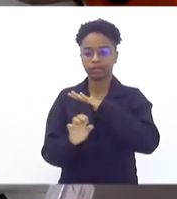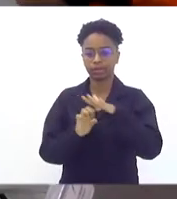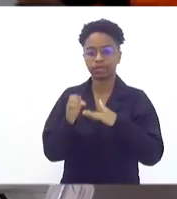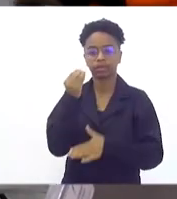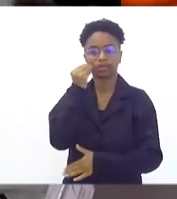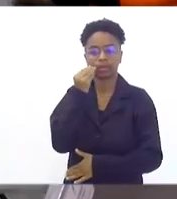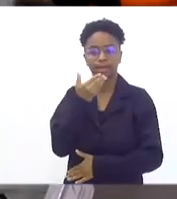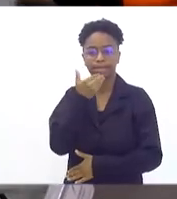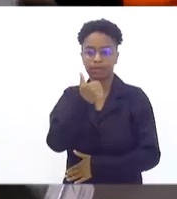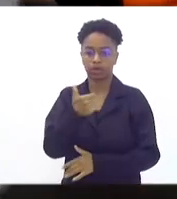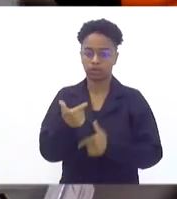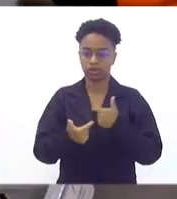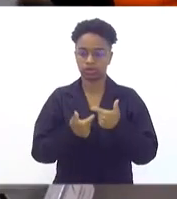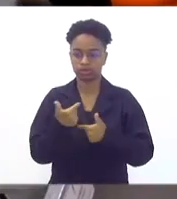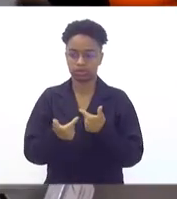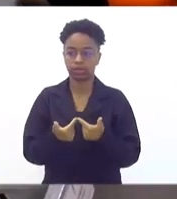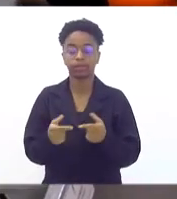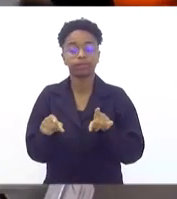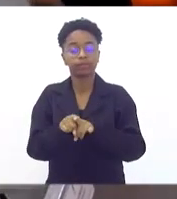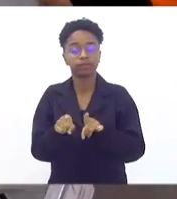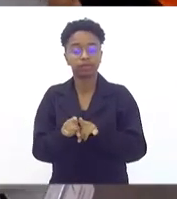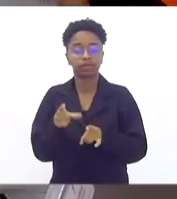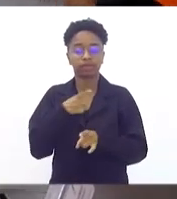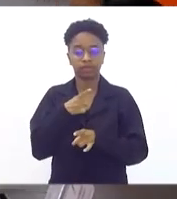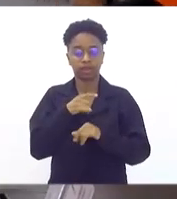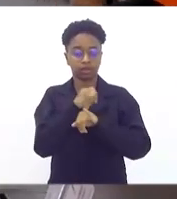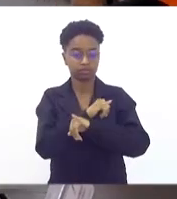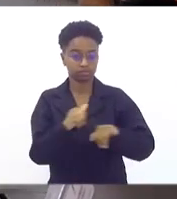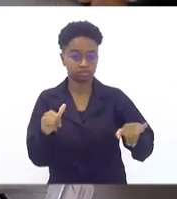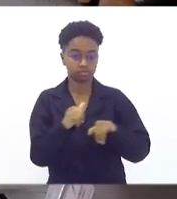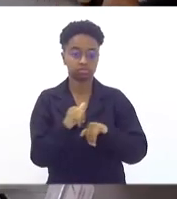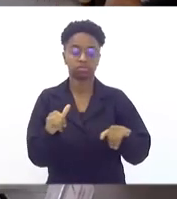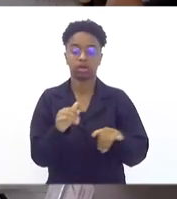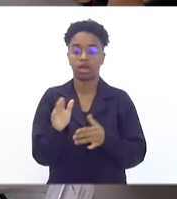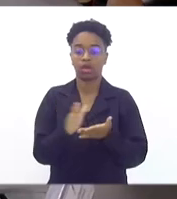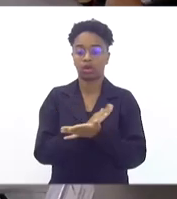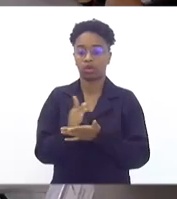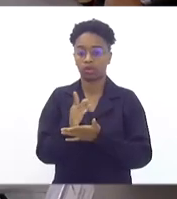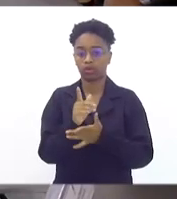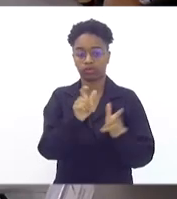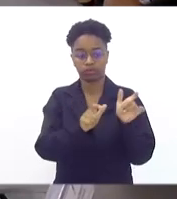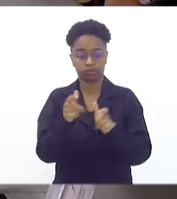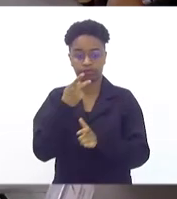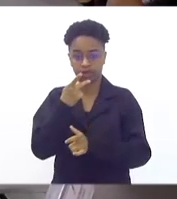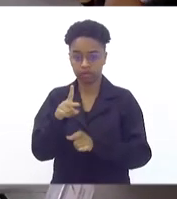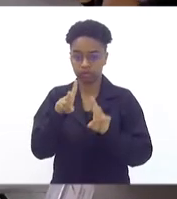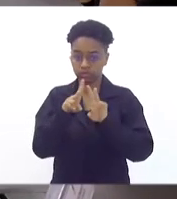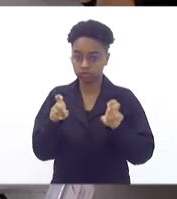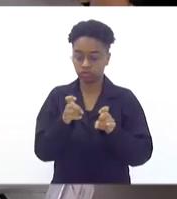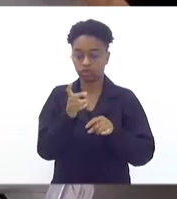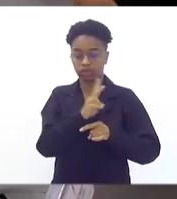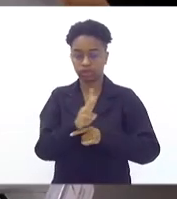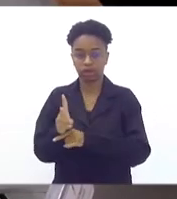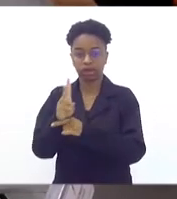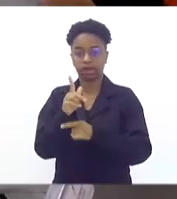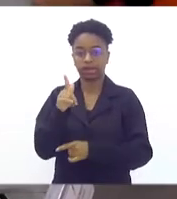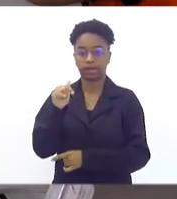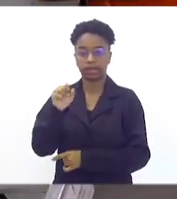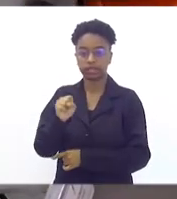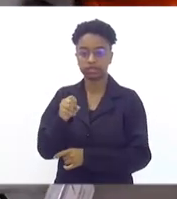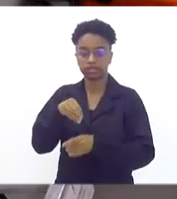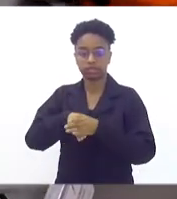esse serviço Além disso temos relatos aqui né da questão da vistoria do gás domiciliar